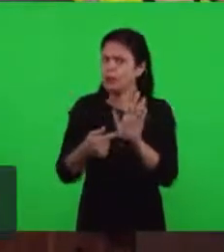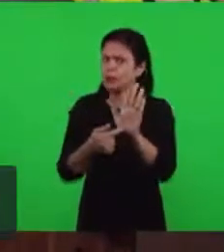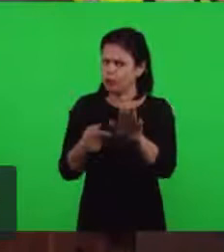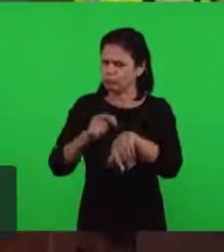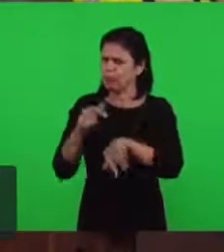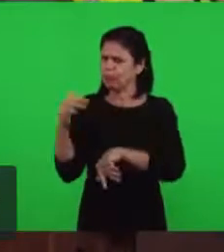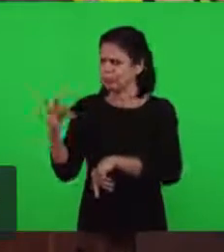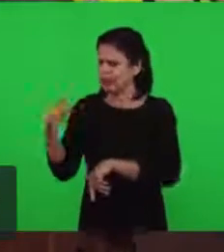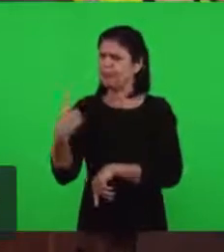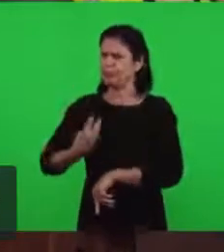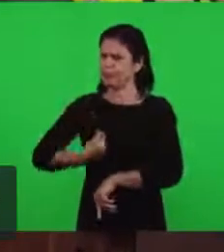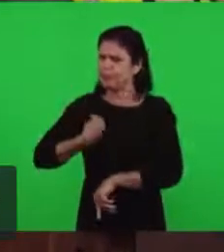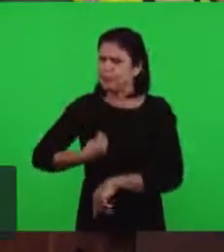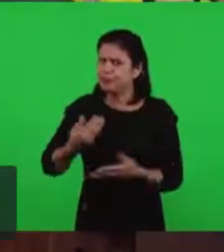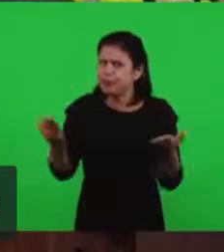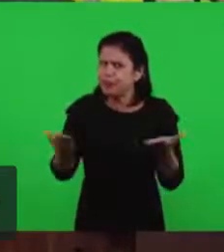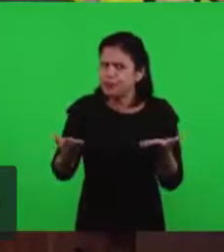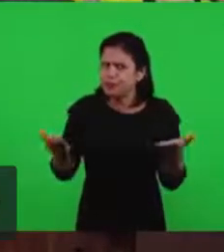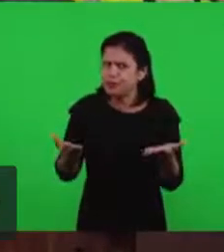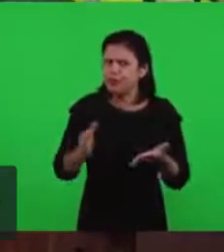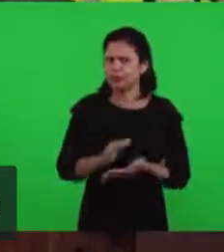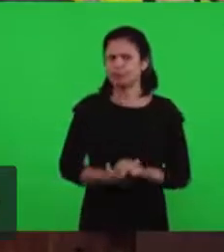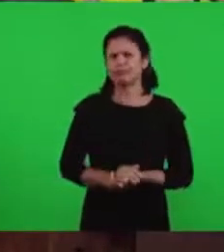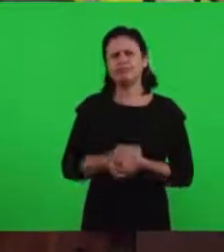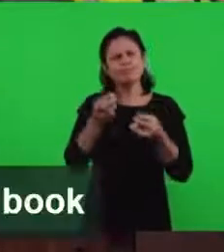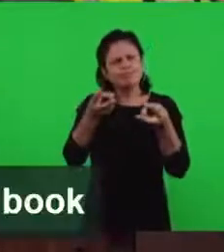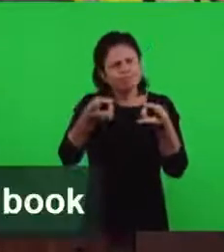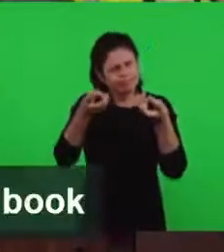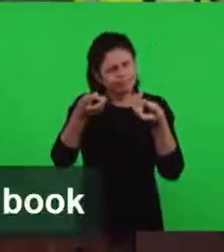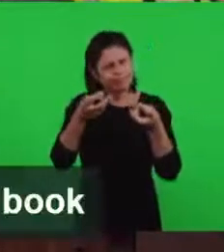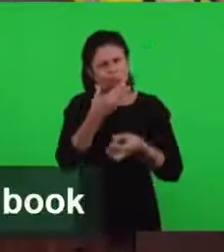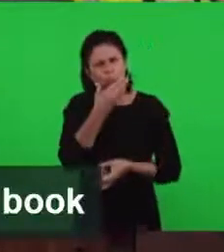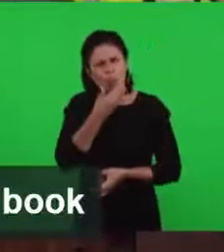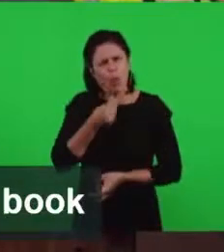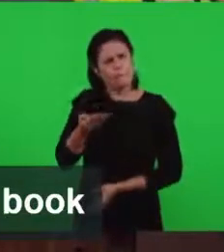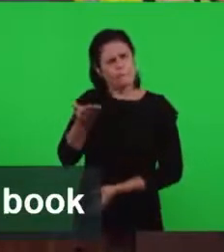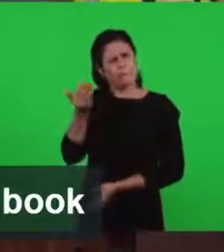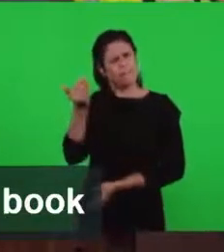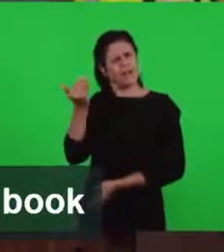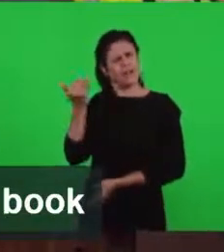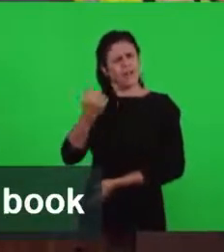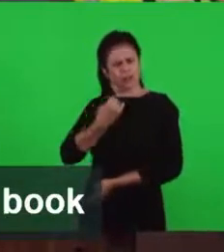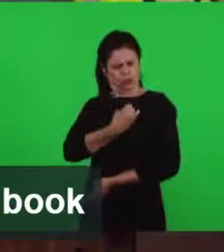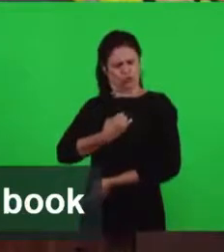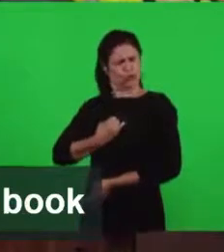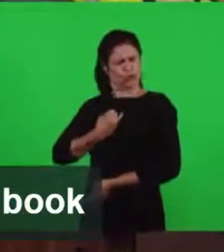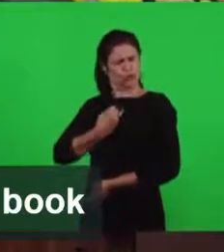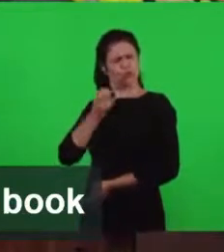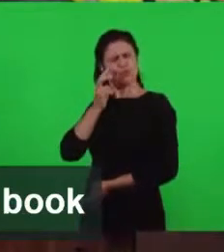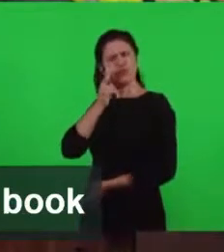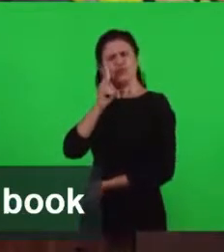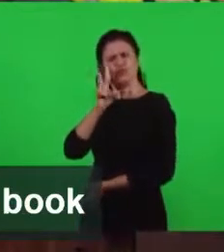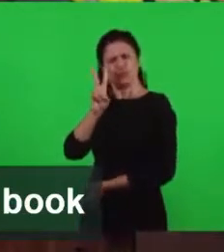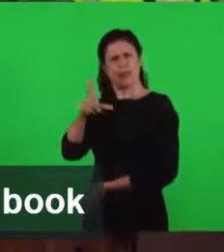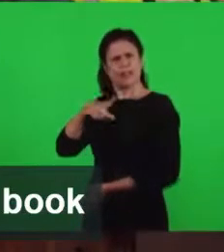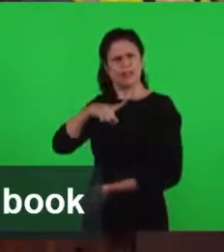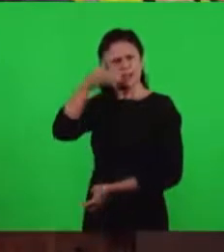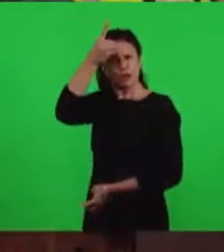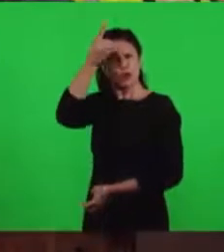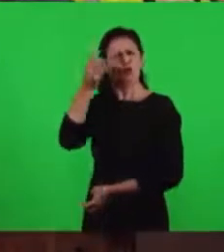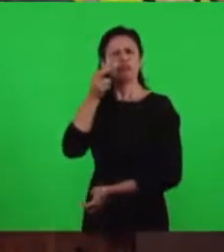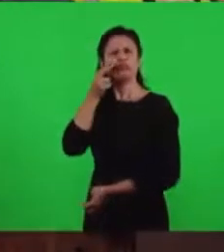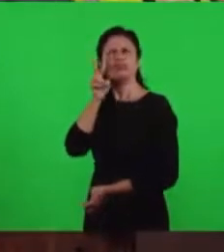irmãos que avisam que joão tem do livro de escrita do livro